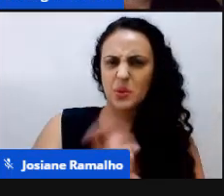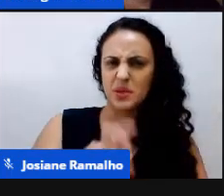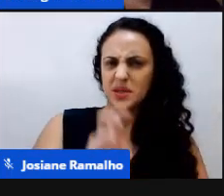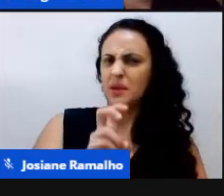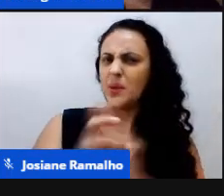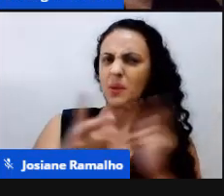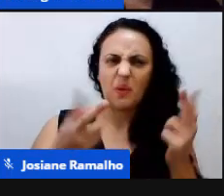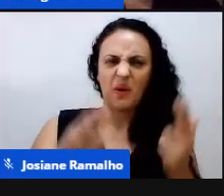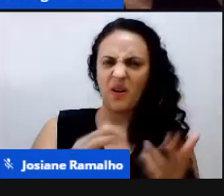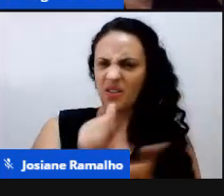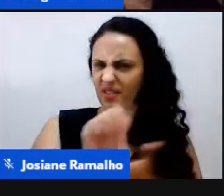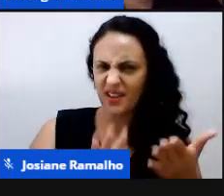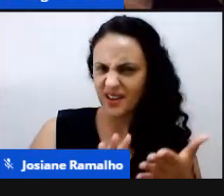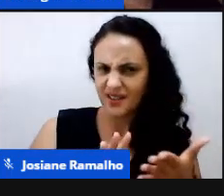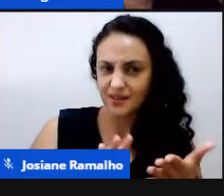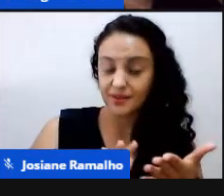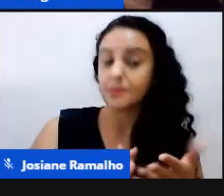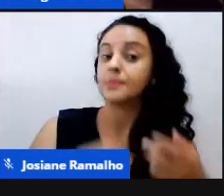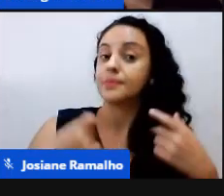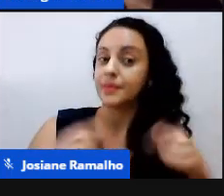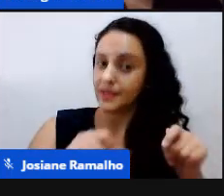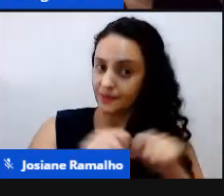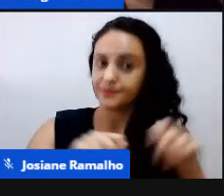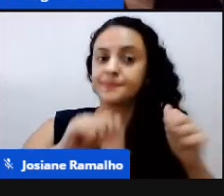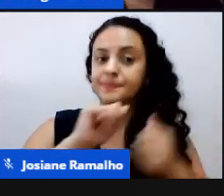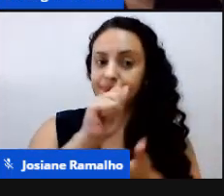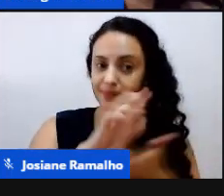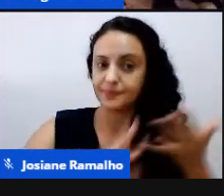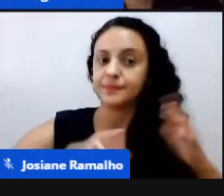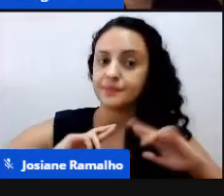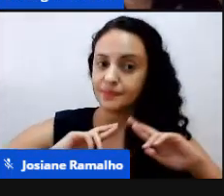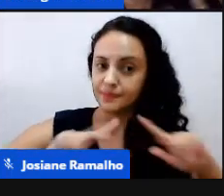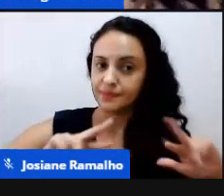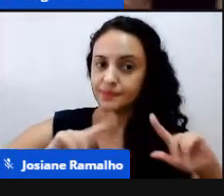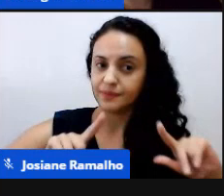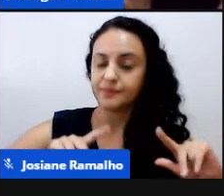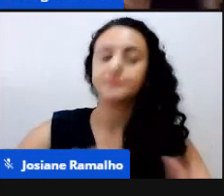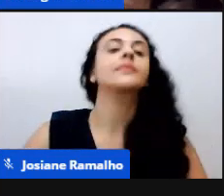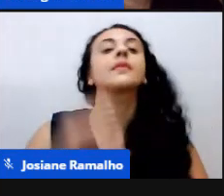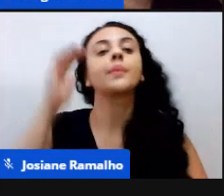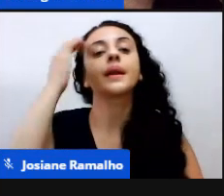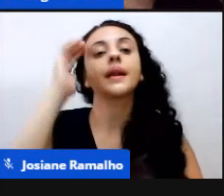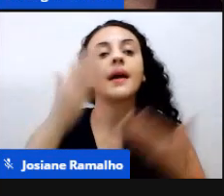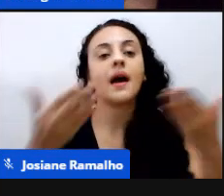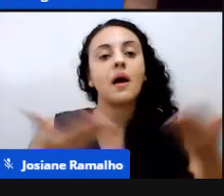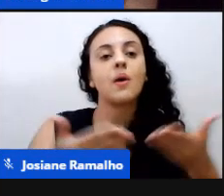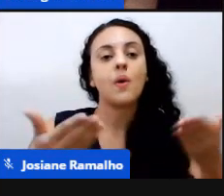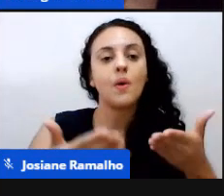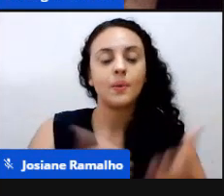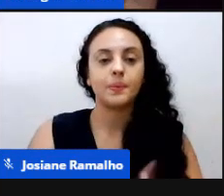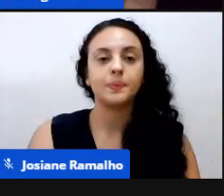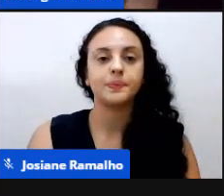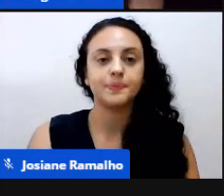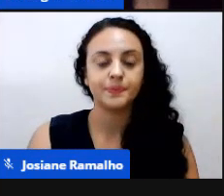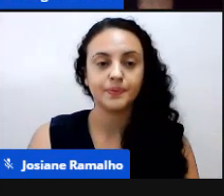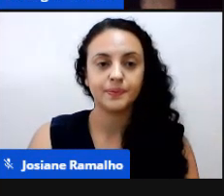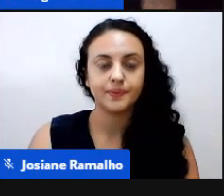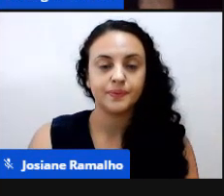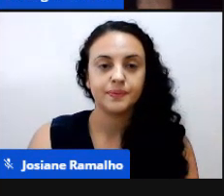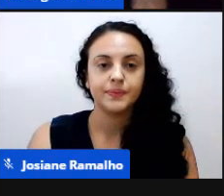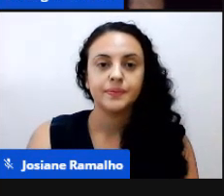essas atividades no nosso trabalho pedagógico. Então, vamos entender agora no próximo slide como vai ser.